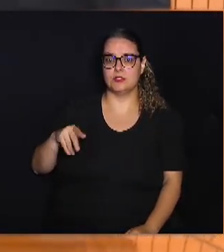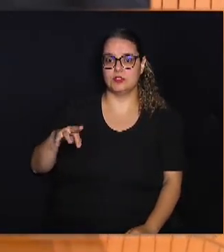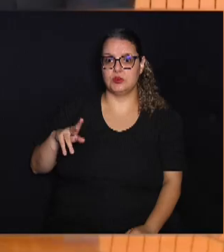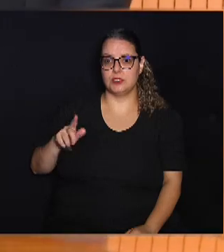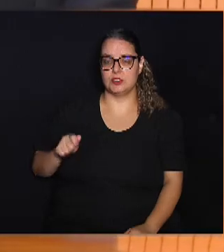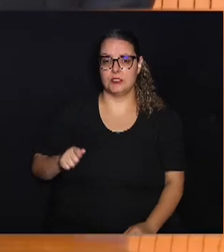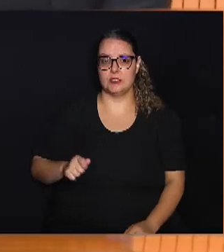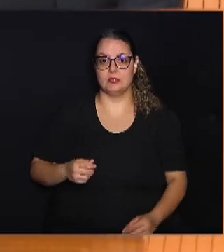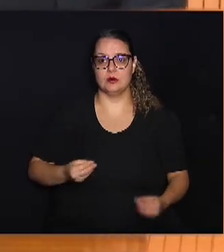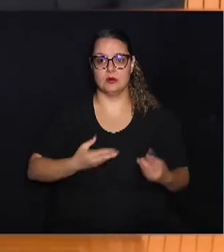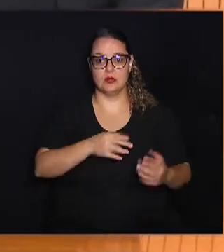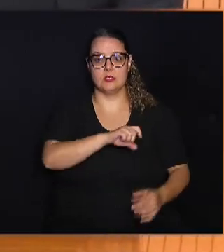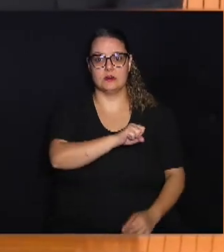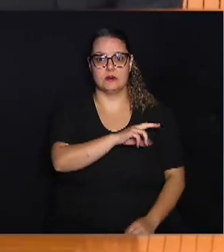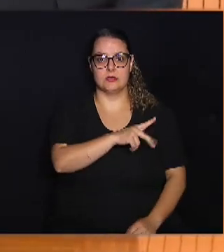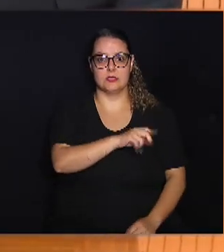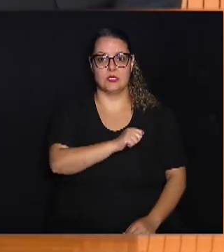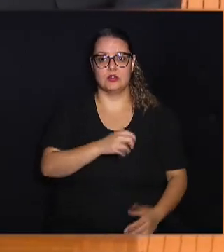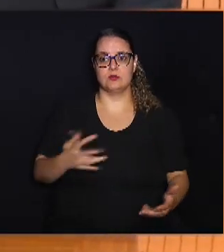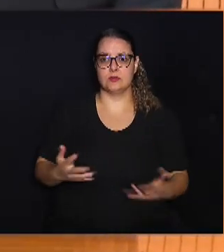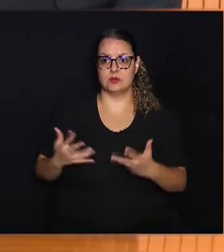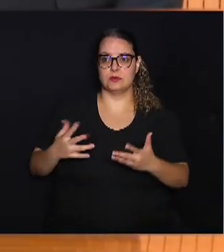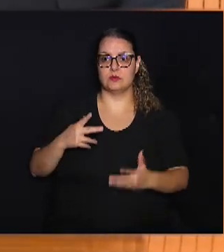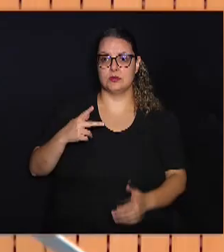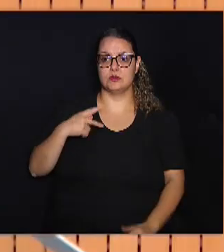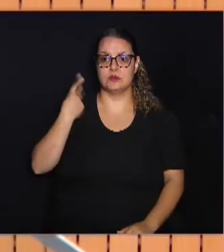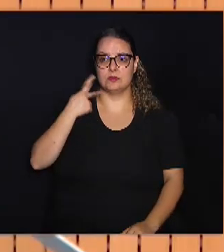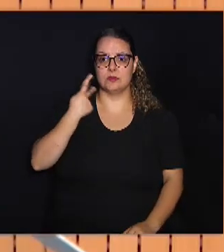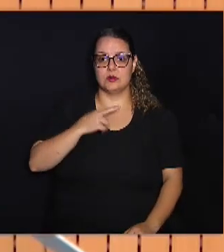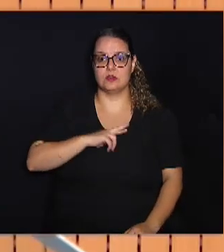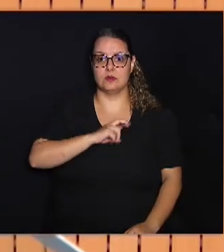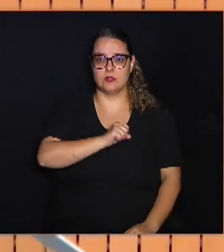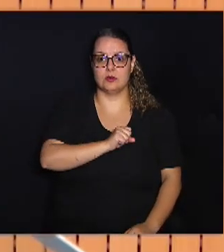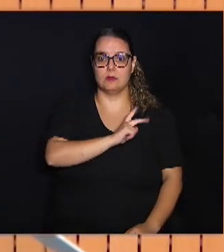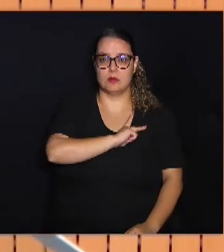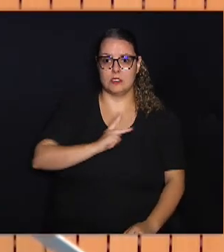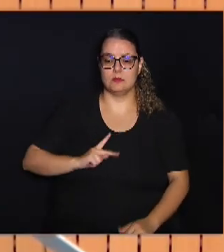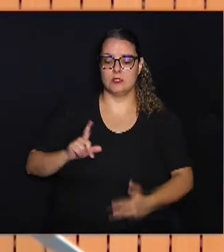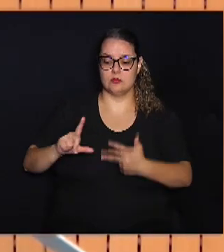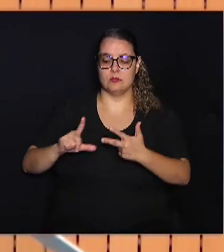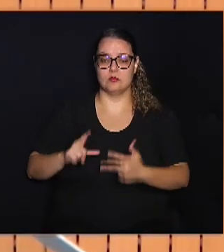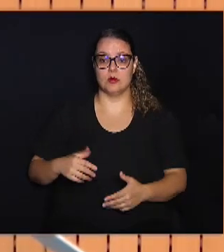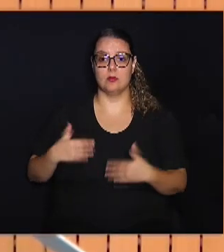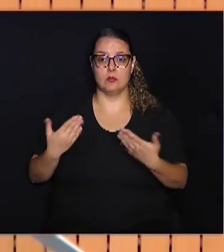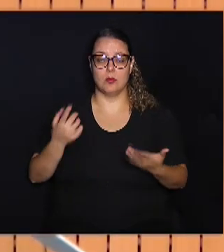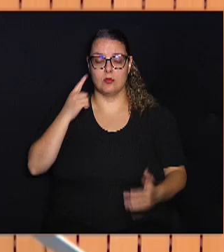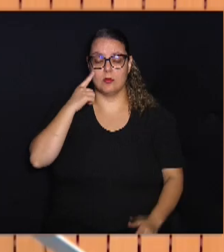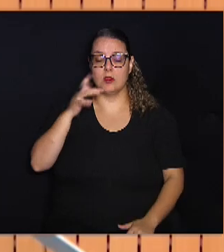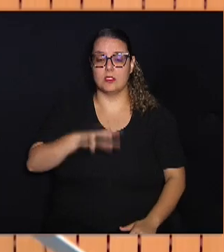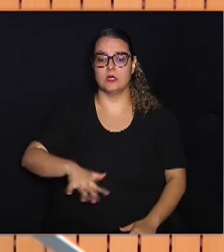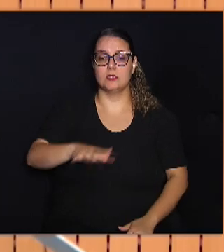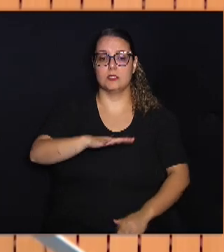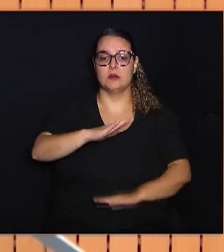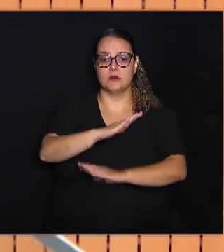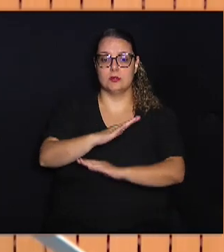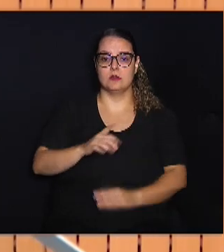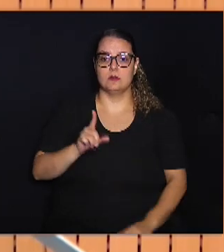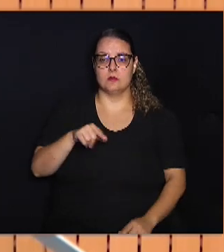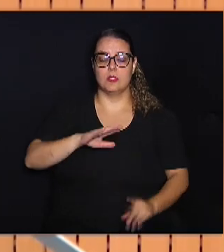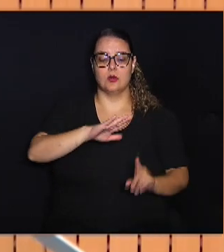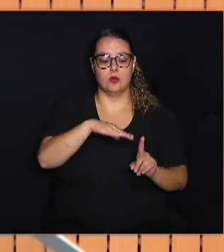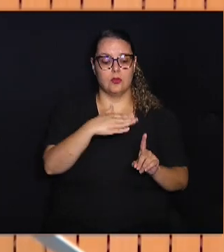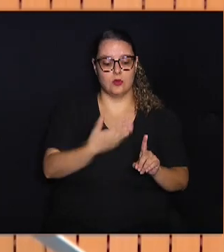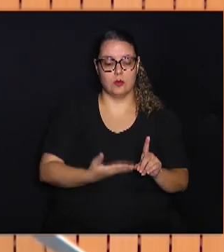do vereador Luiz Rossini, presidente do Legislativo Campineiro. Então, a ideia da Câmara é